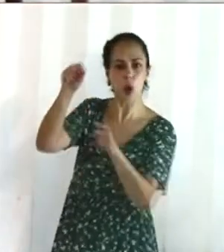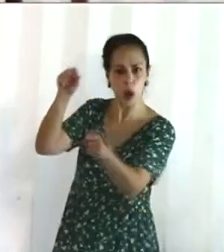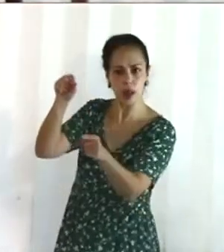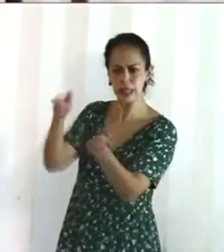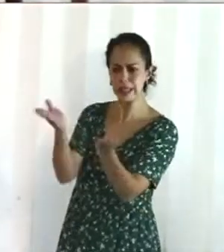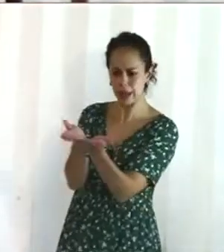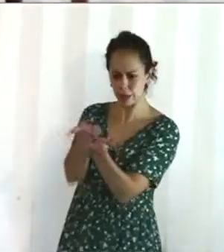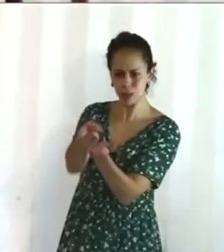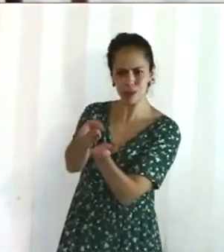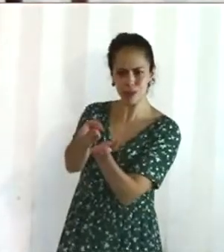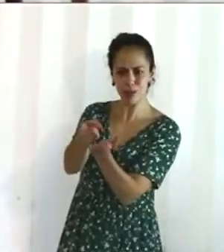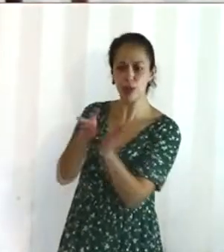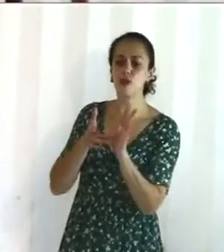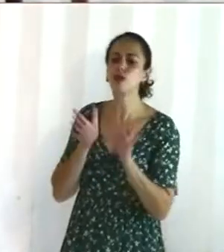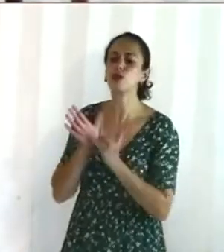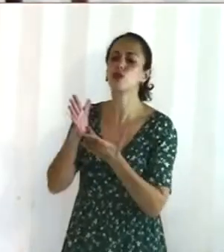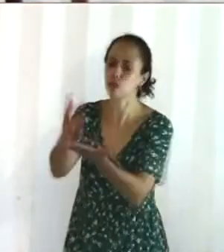nele.